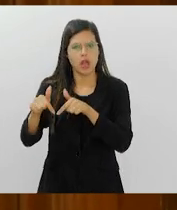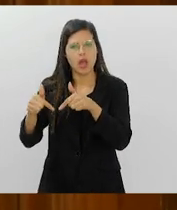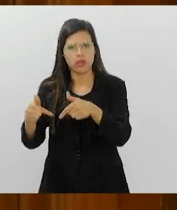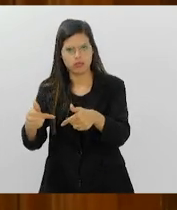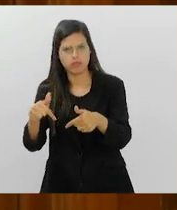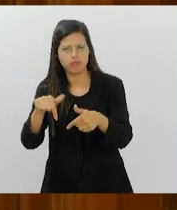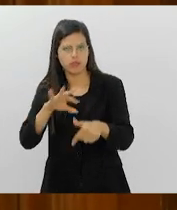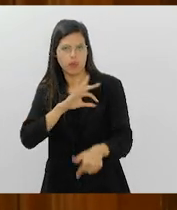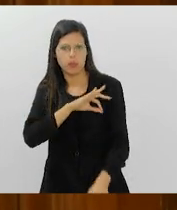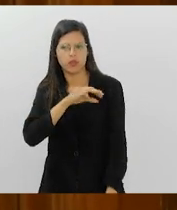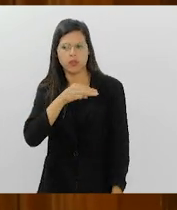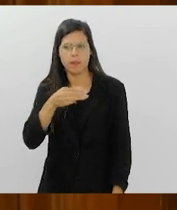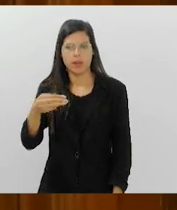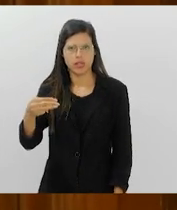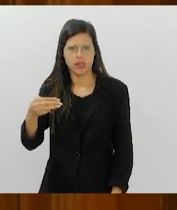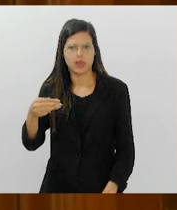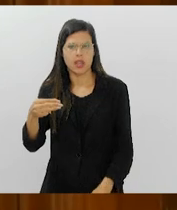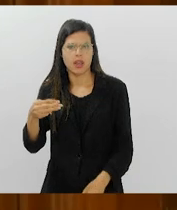Militar